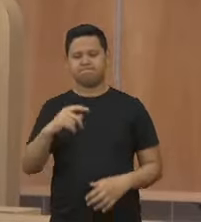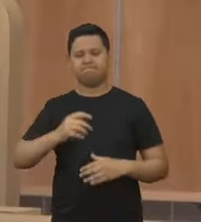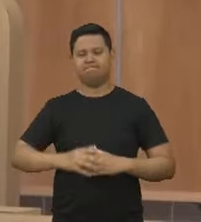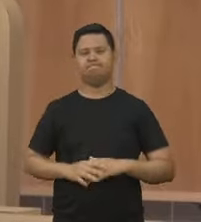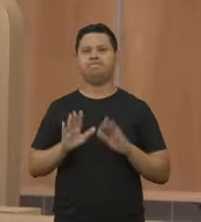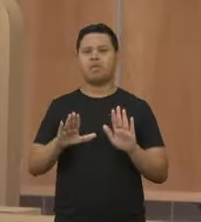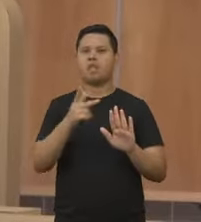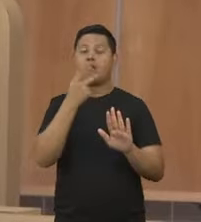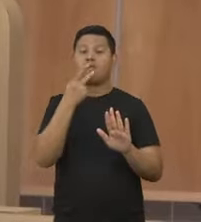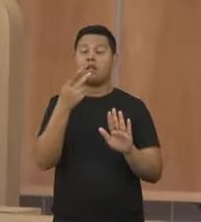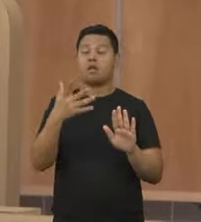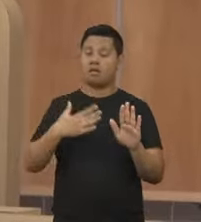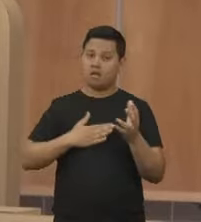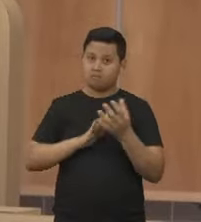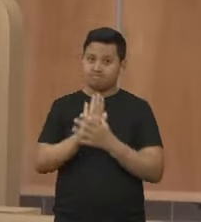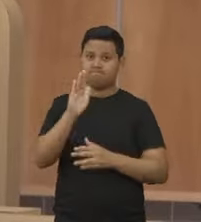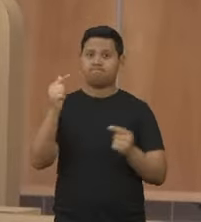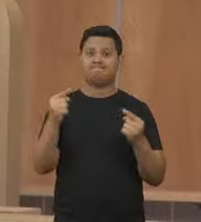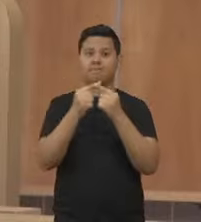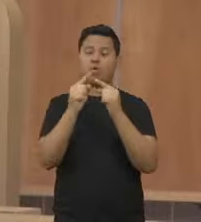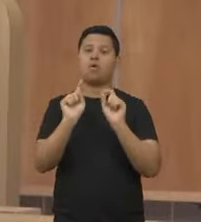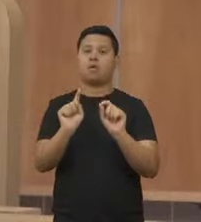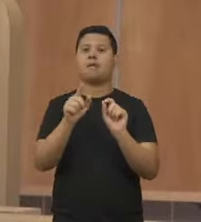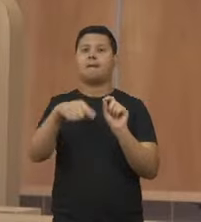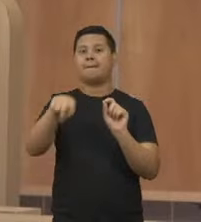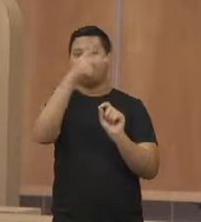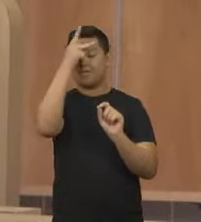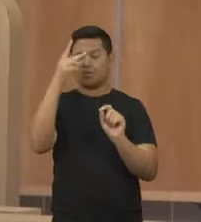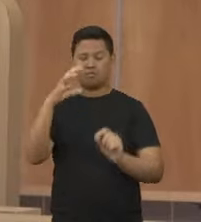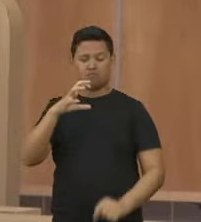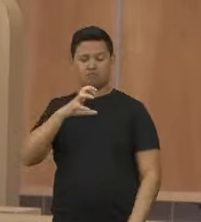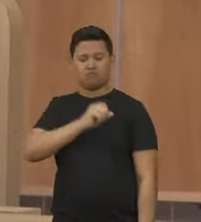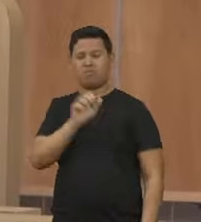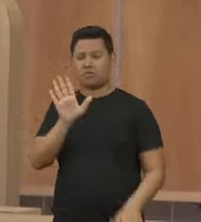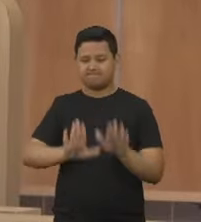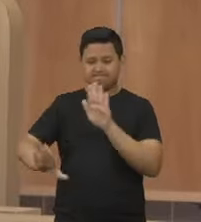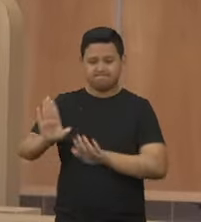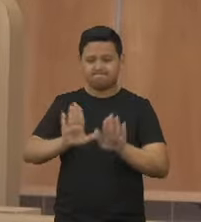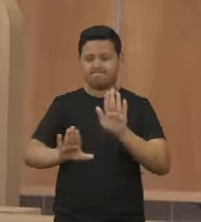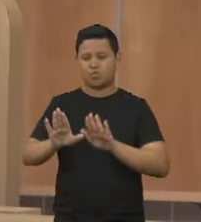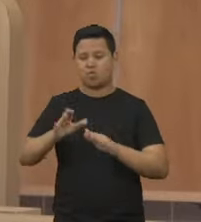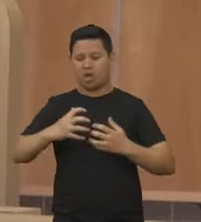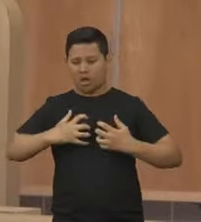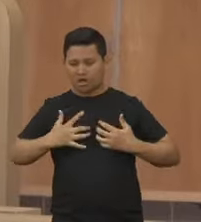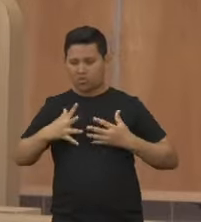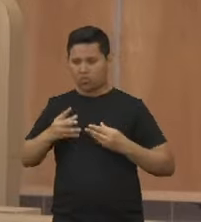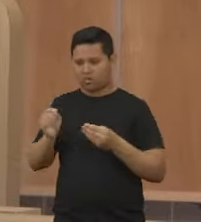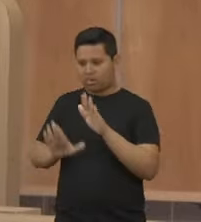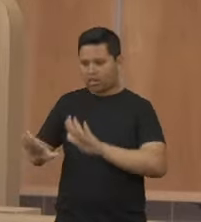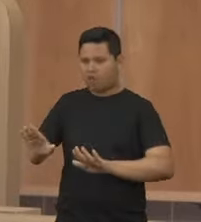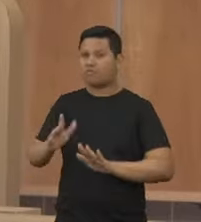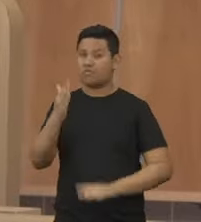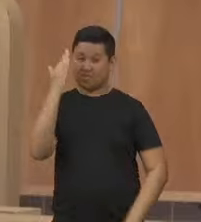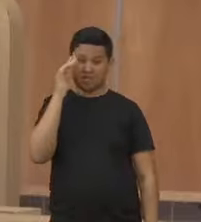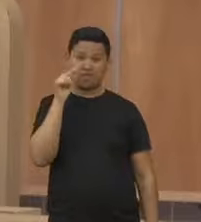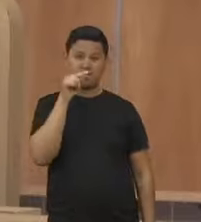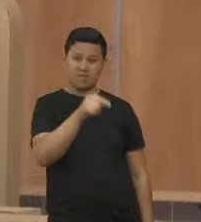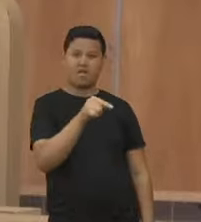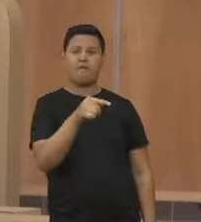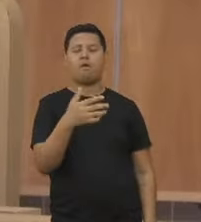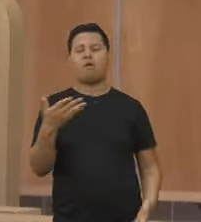sou favorável também àqueles que amam e cuidam do animal, que dão sua vida. Hoje vocês sabem que vocês estão